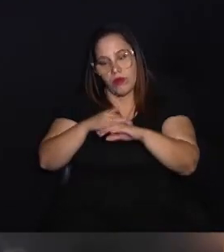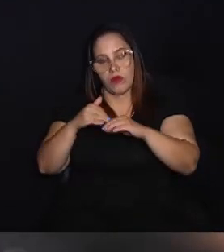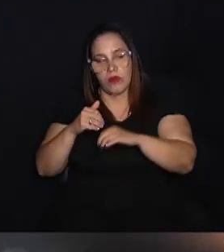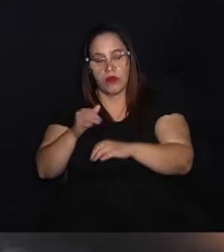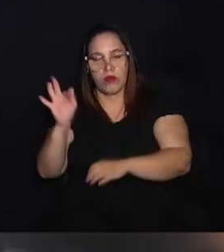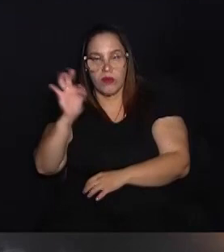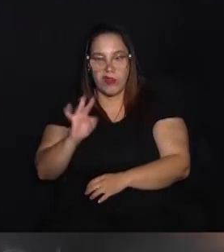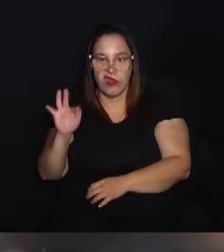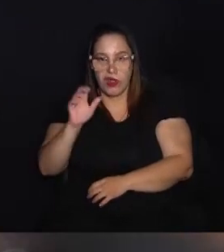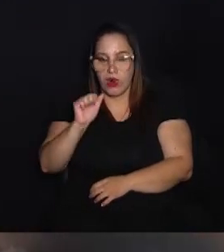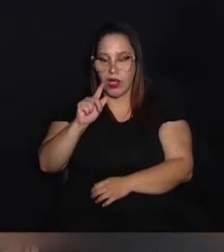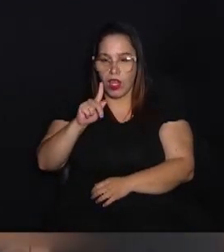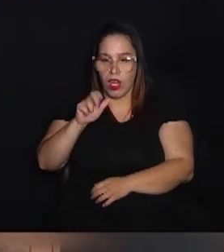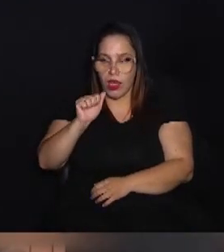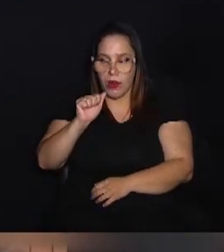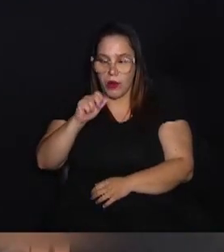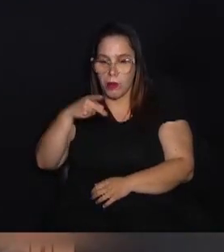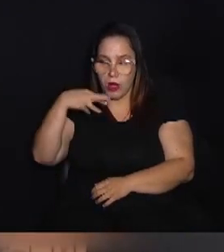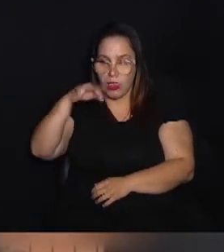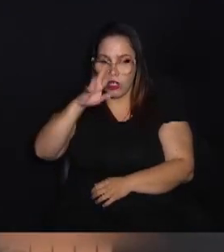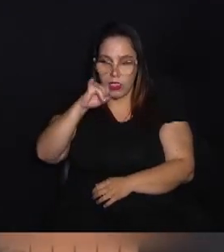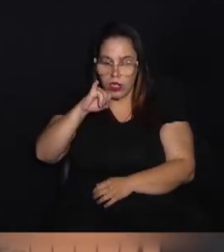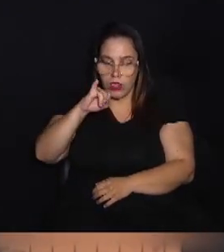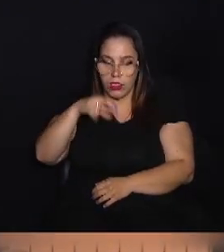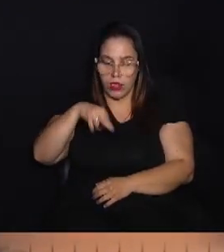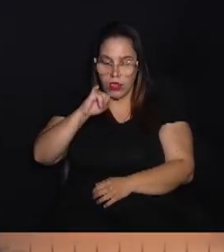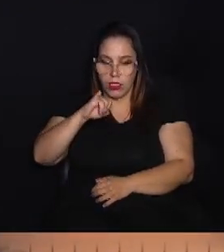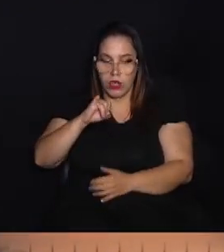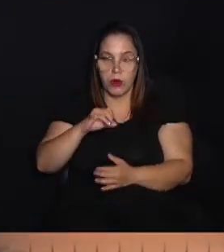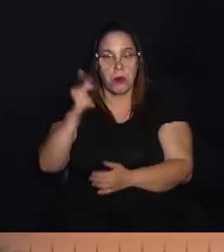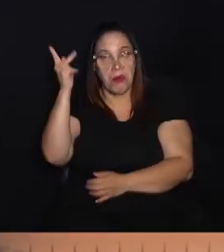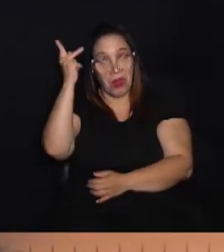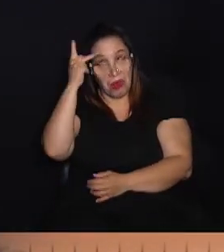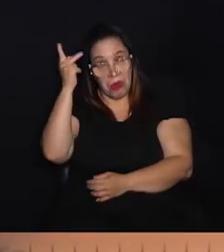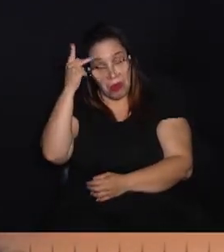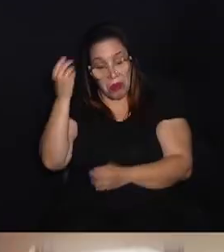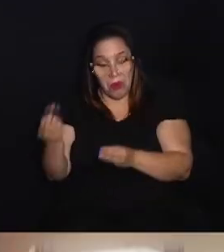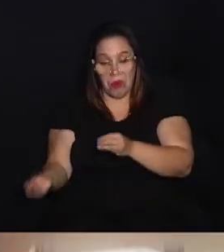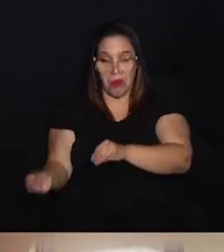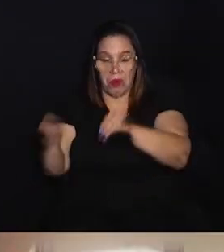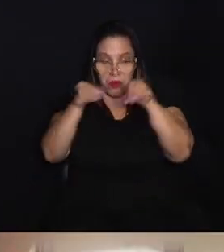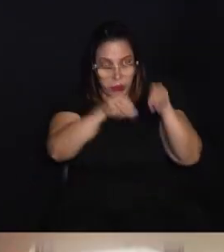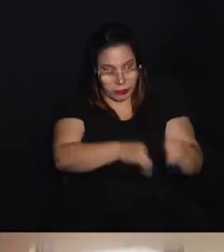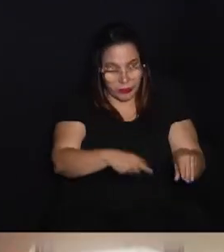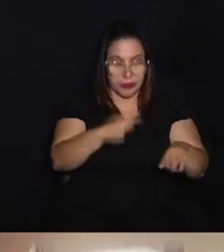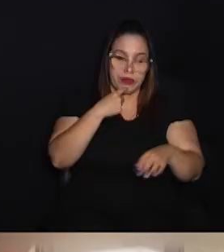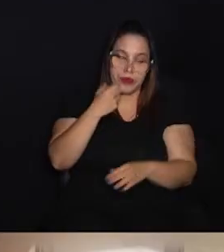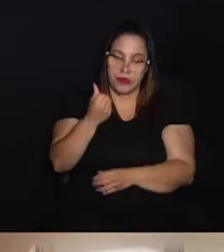A Lamartine Martins de Oliveira Júnior, paulistano que se mudou para Campinas em